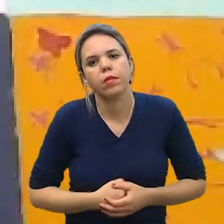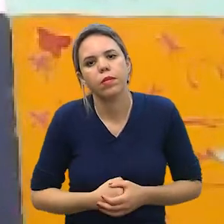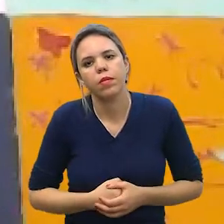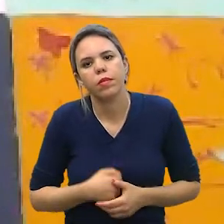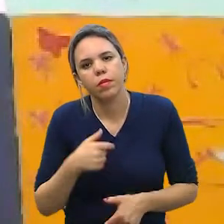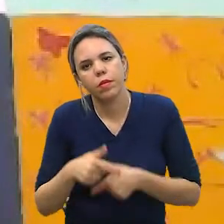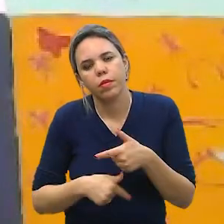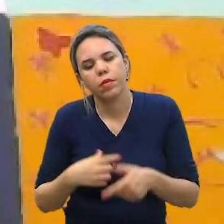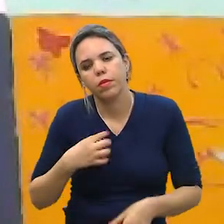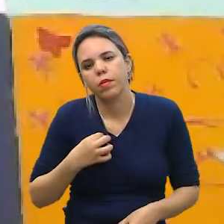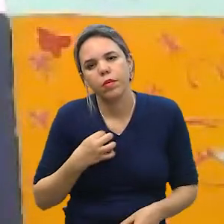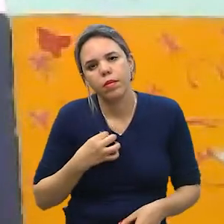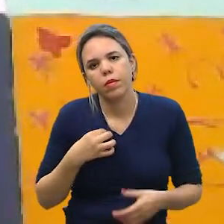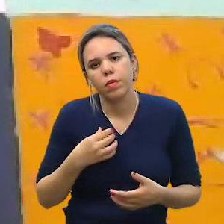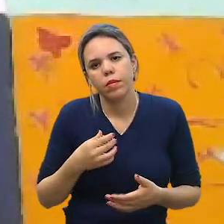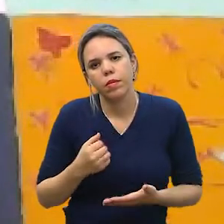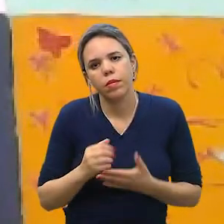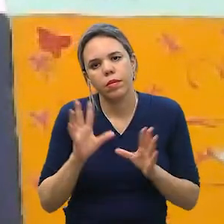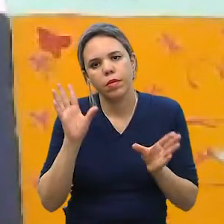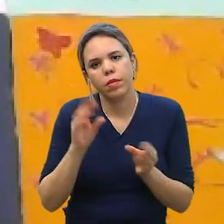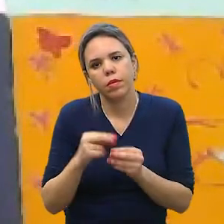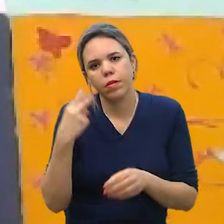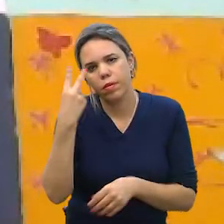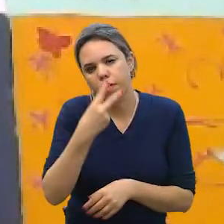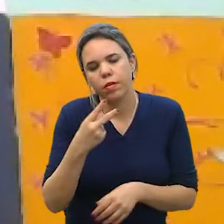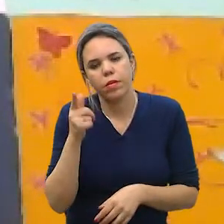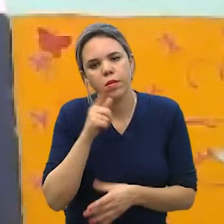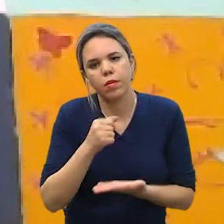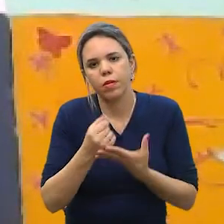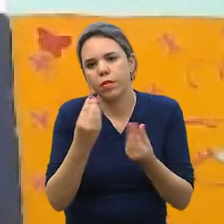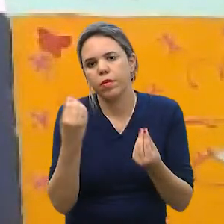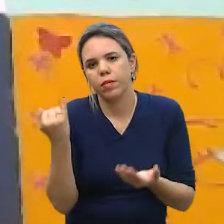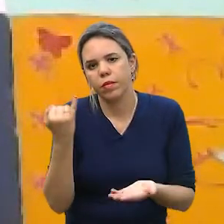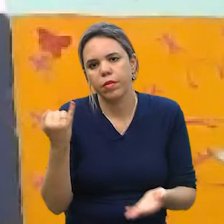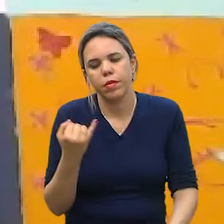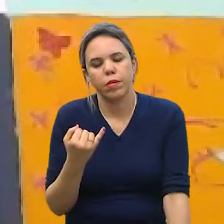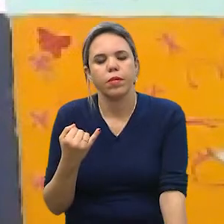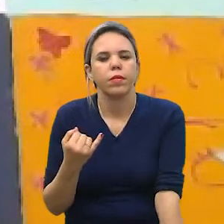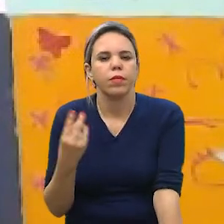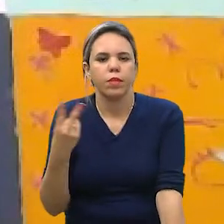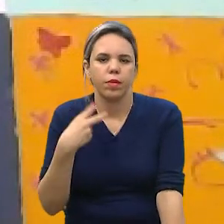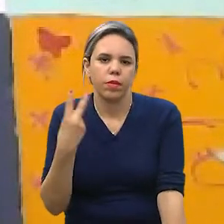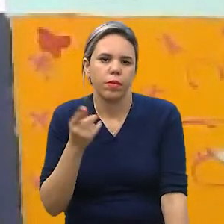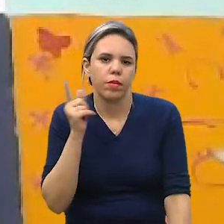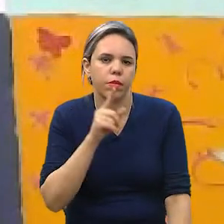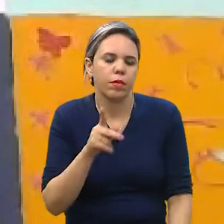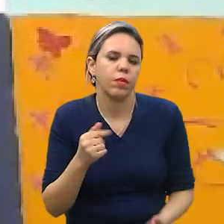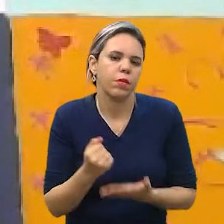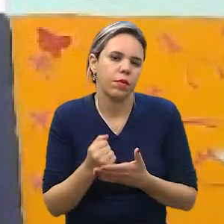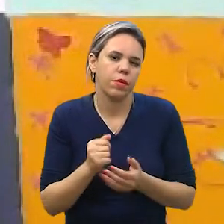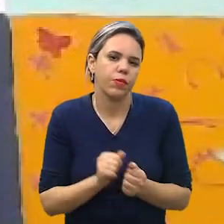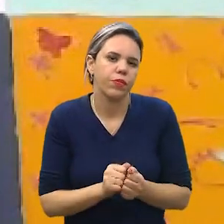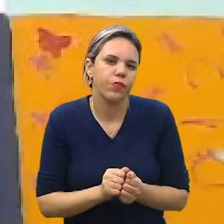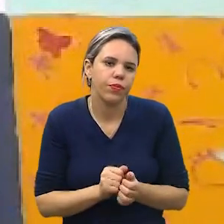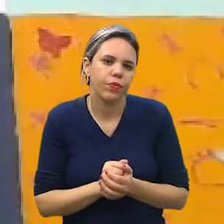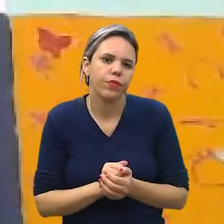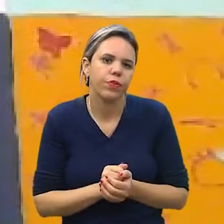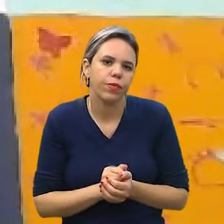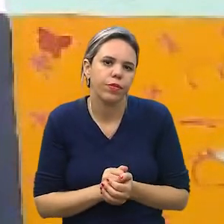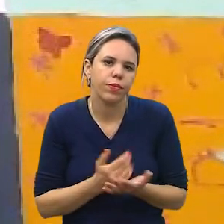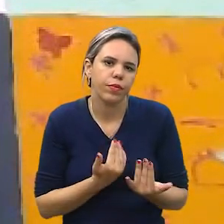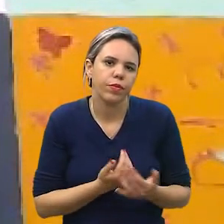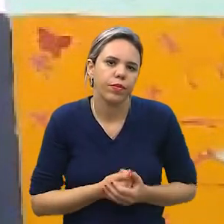o trabalho voluntário dela se resume a 2 horas, mas são muito impactantes essas 2 horas que essa pessoa está conosco, né? Está